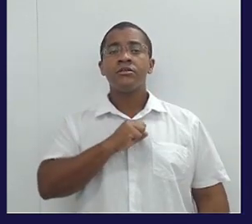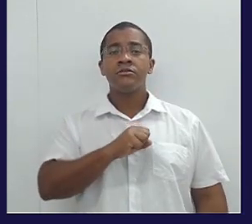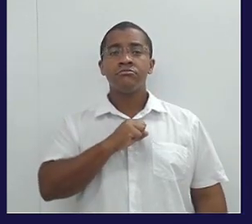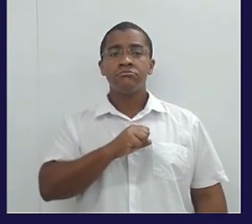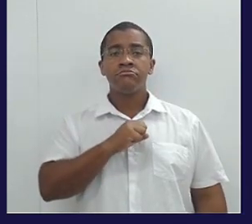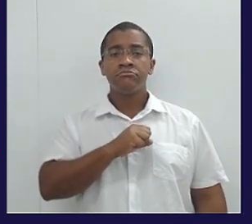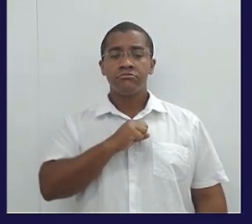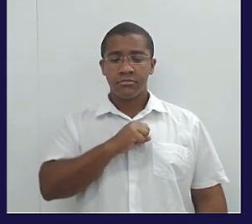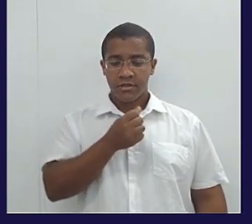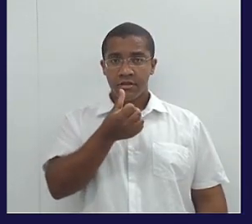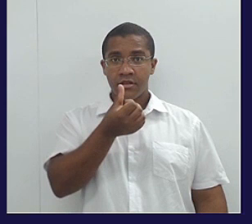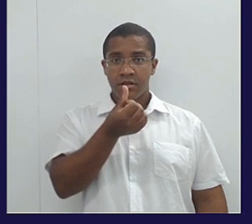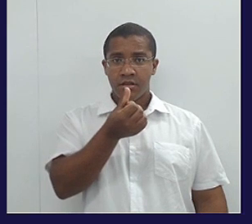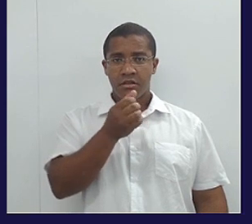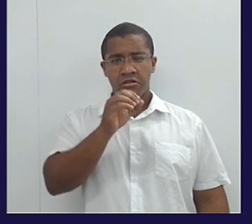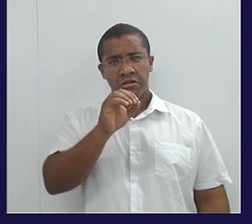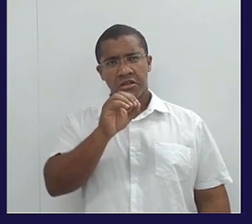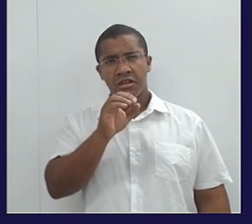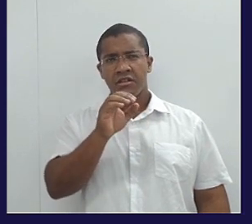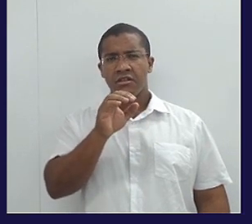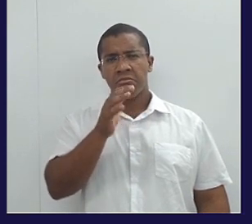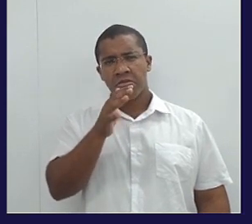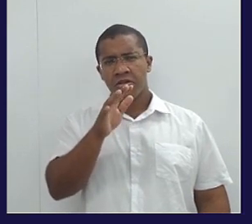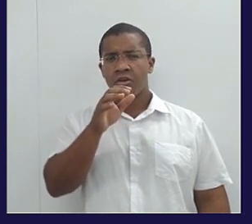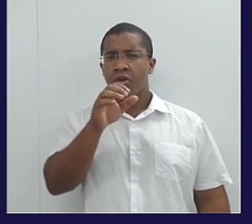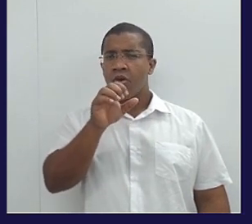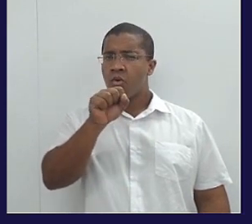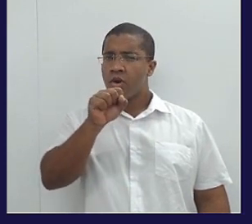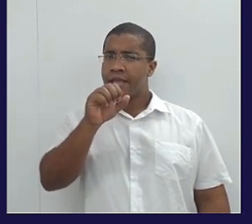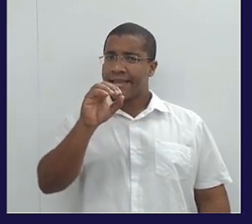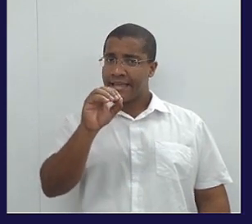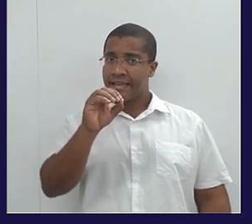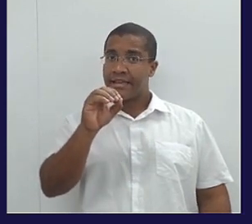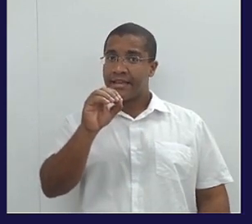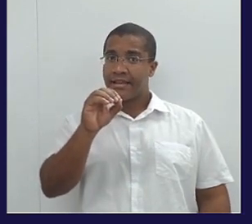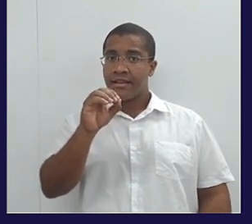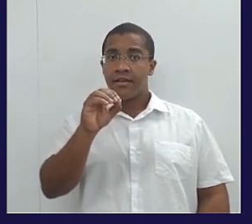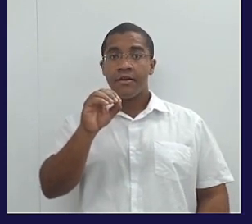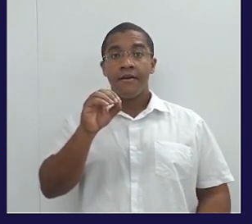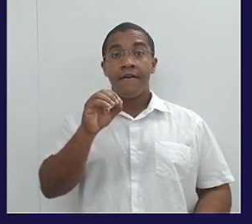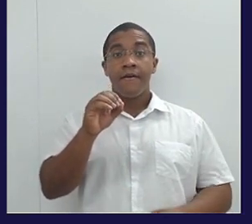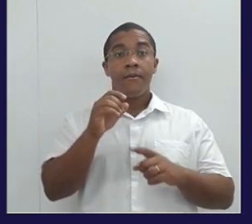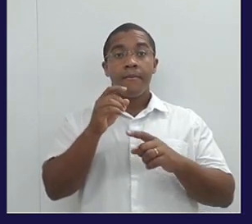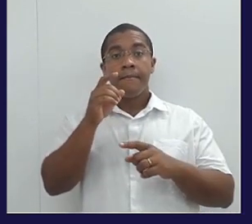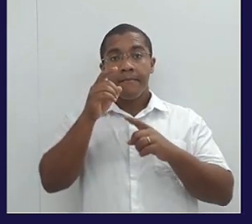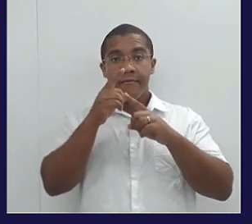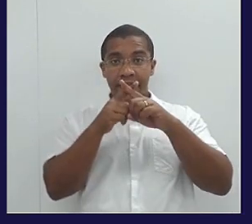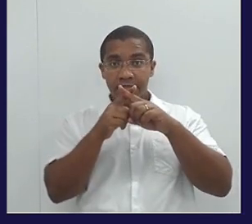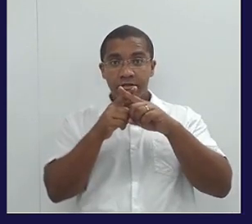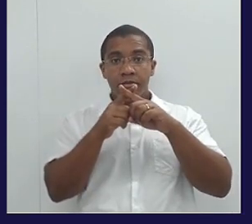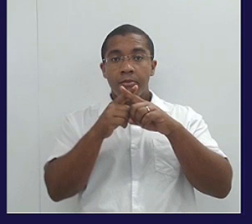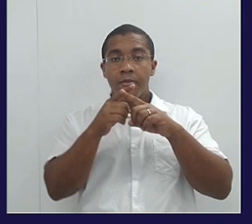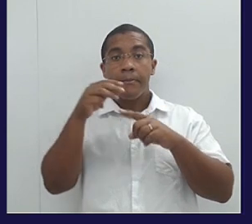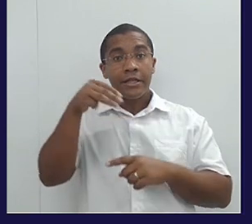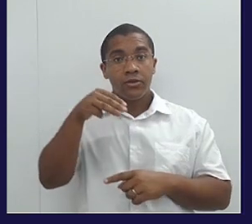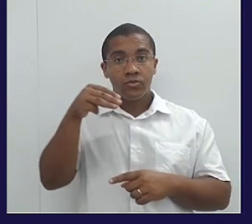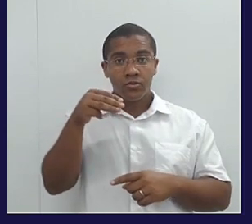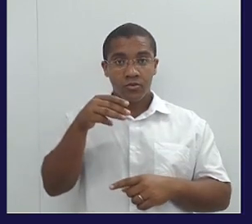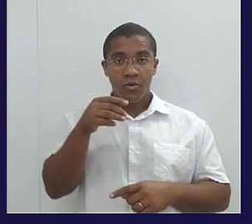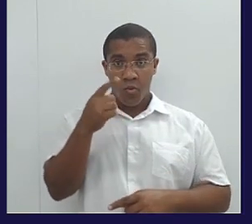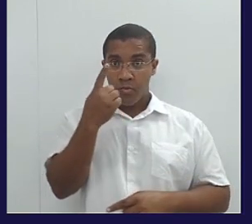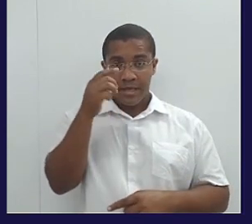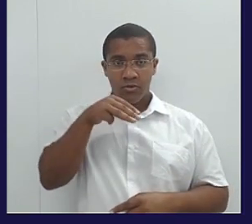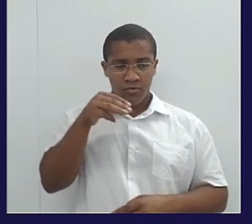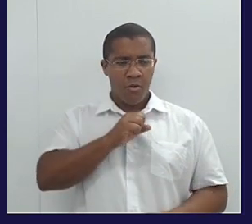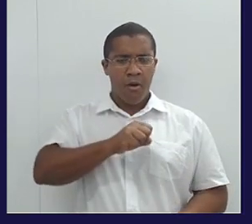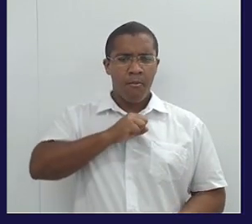vai bater em cerca de 60 a 80 vezes por minuto, isso no repouso. E esse fenômeno damos